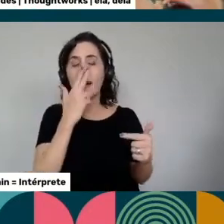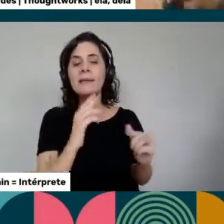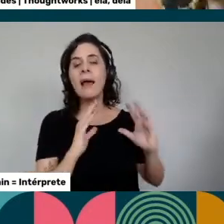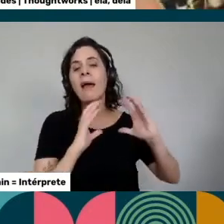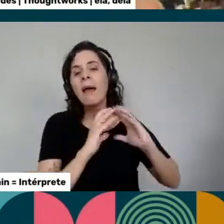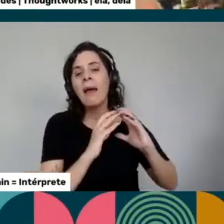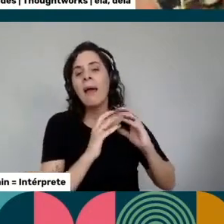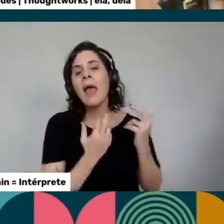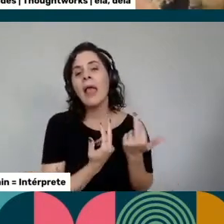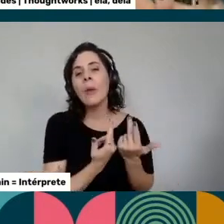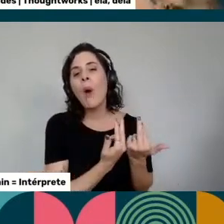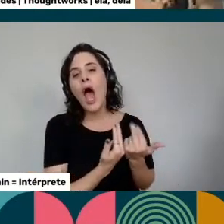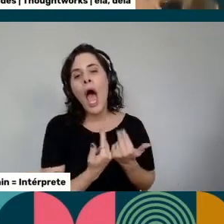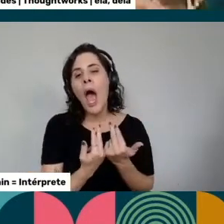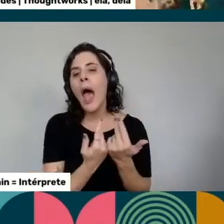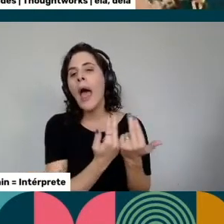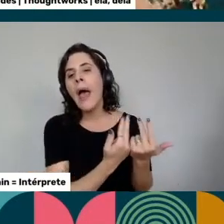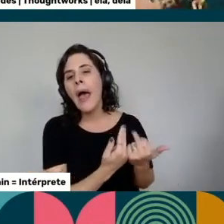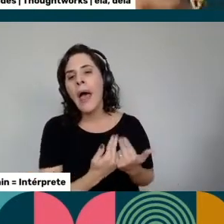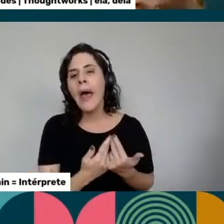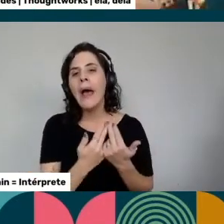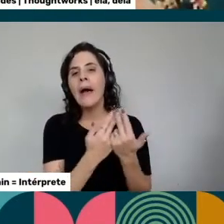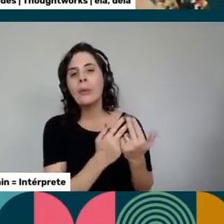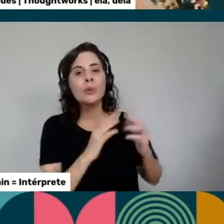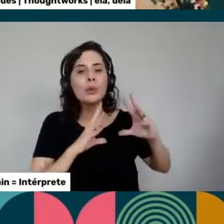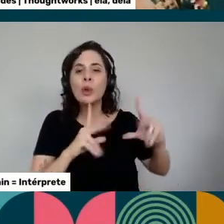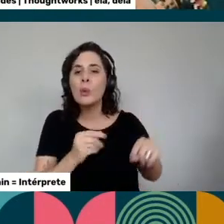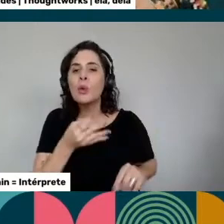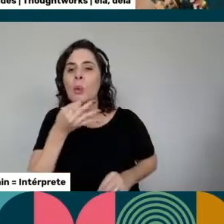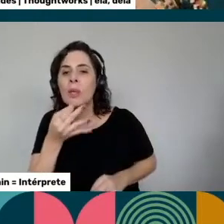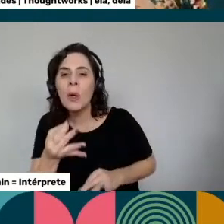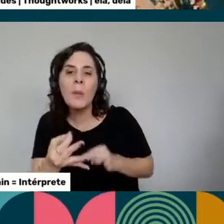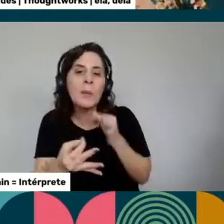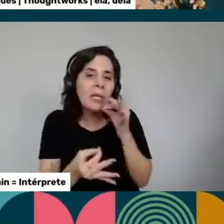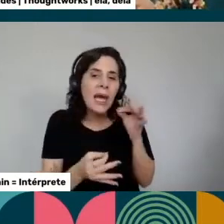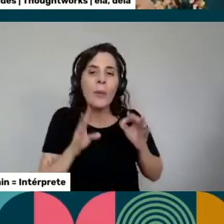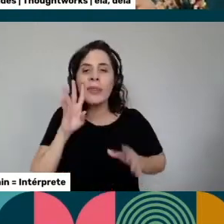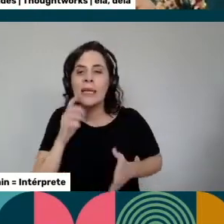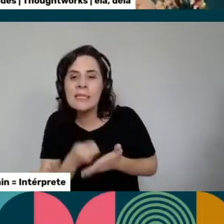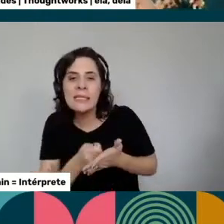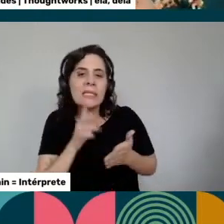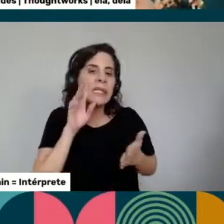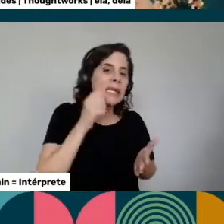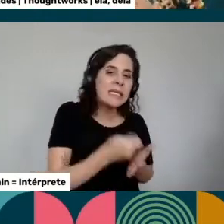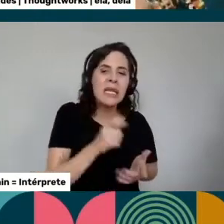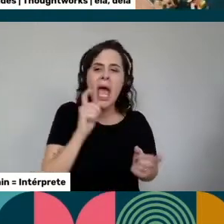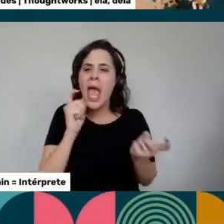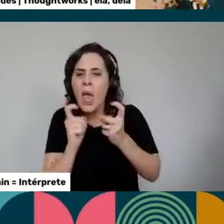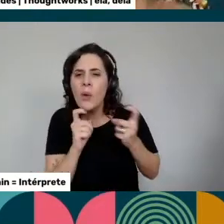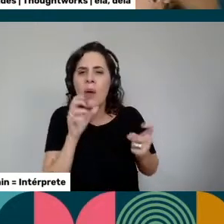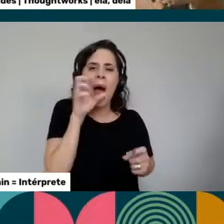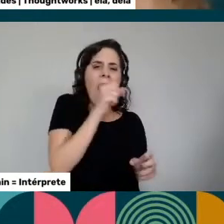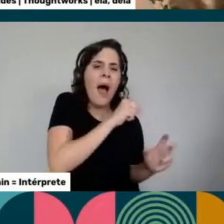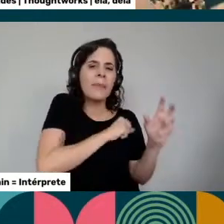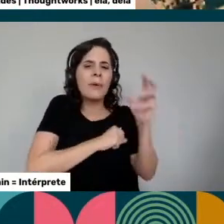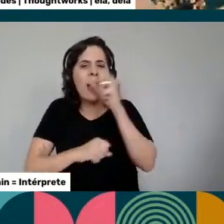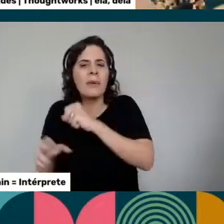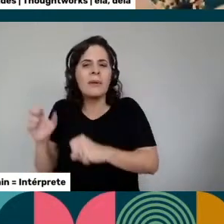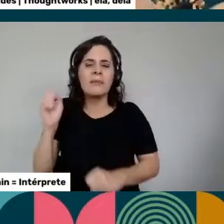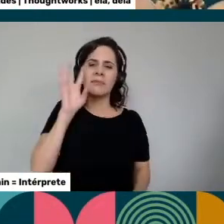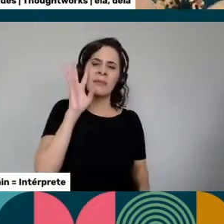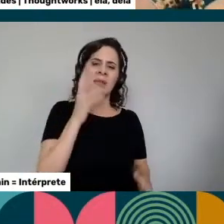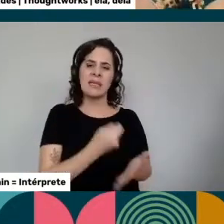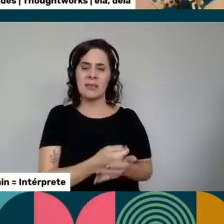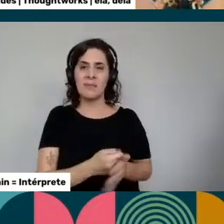mesmo jeito de olhar para o mundo na mesa, tomando decisões, então tende a ser as reuniões mais rápidas, às vezes as pessoas se